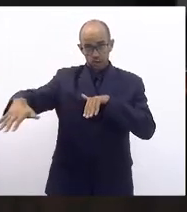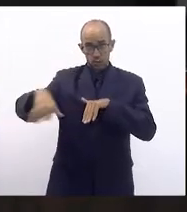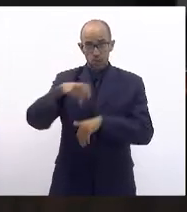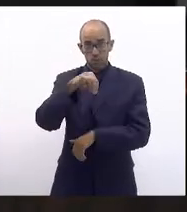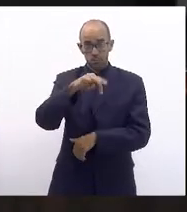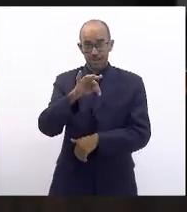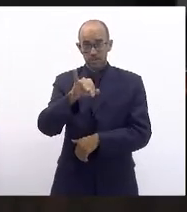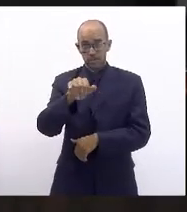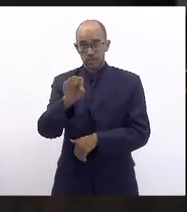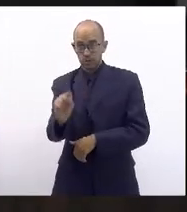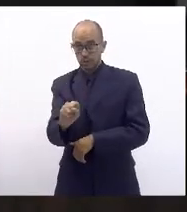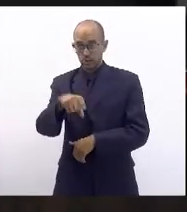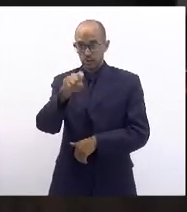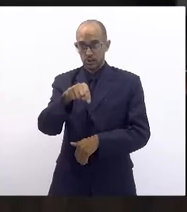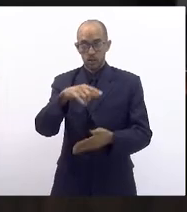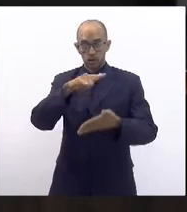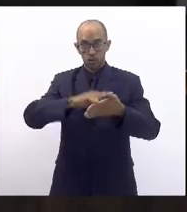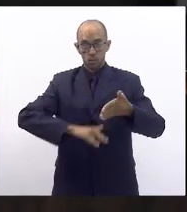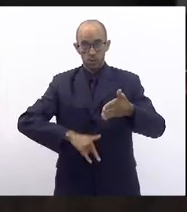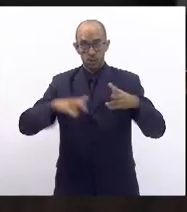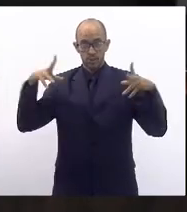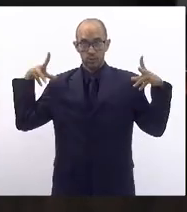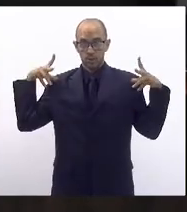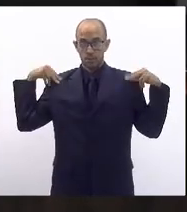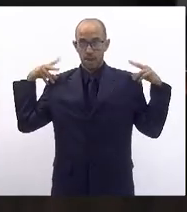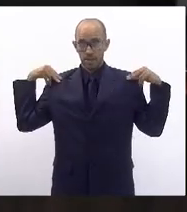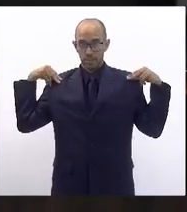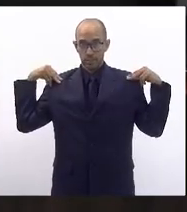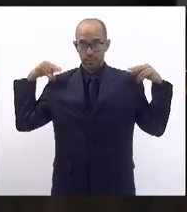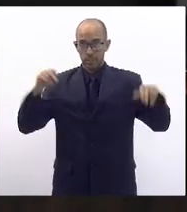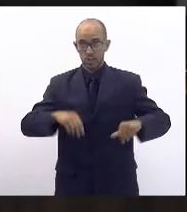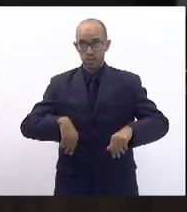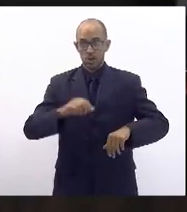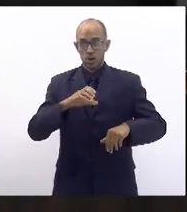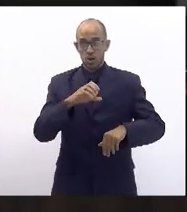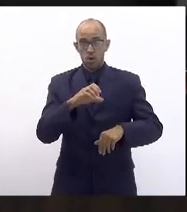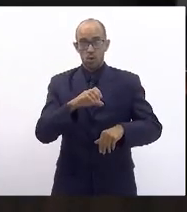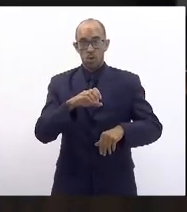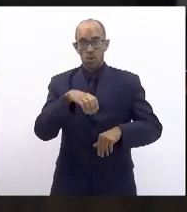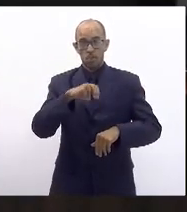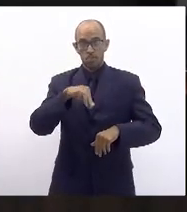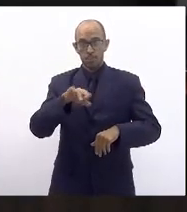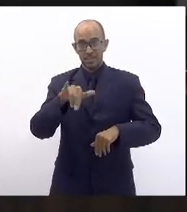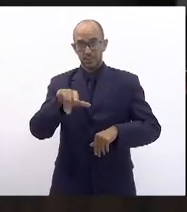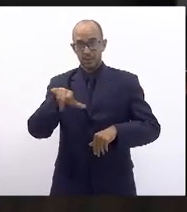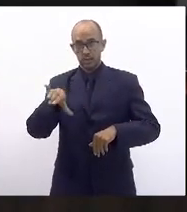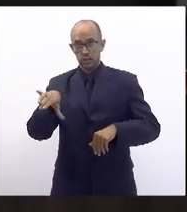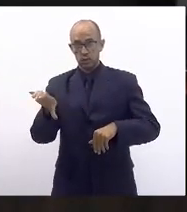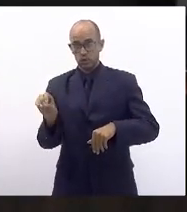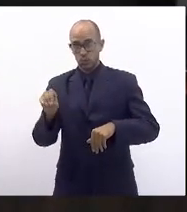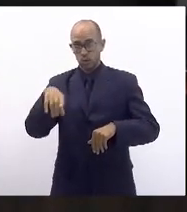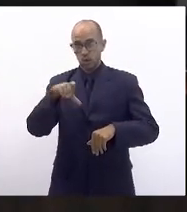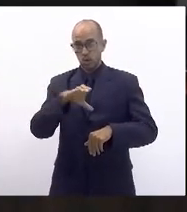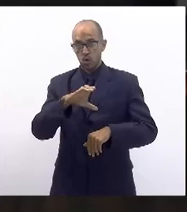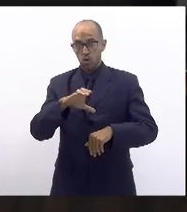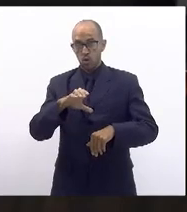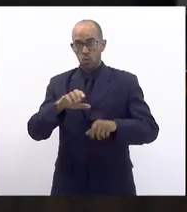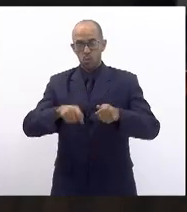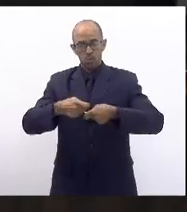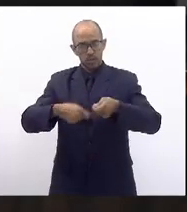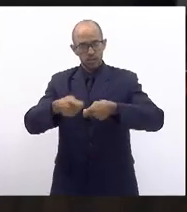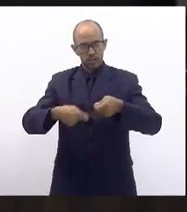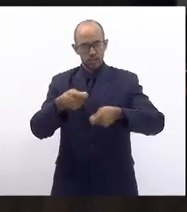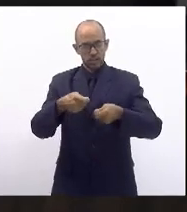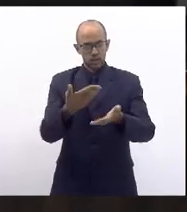de patrimônio histórico e documentação da Marinha contra-almirante Adriano Marcelino Batista comandante da Escola Naval dizer bem